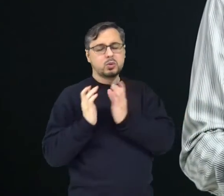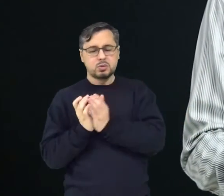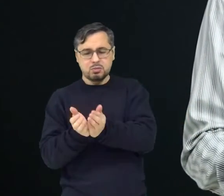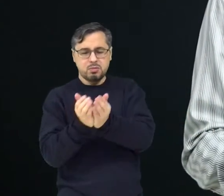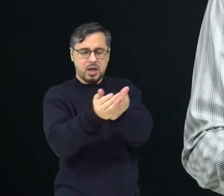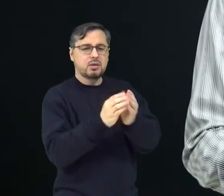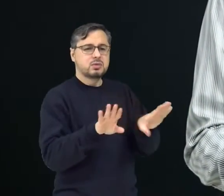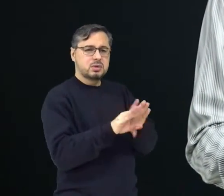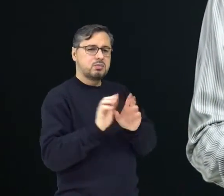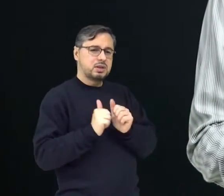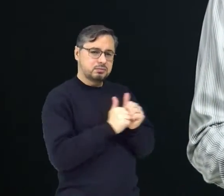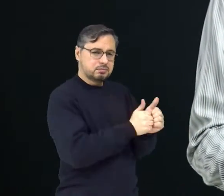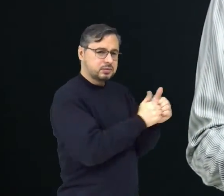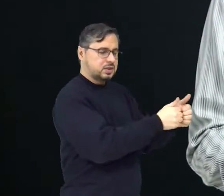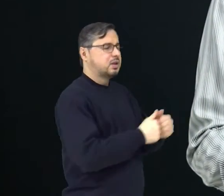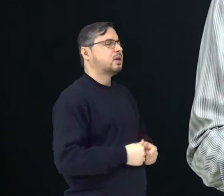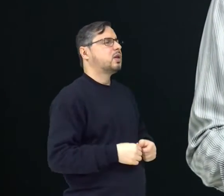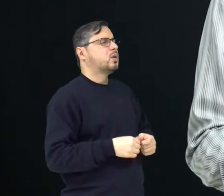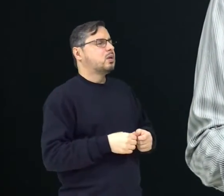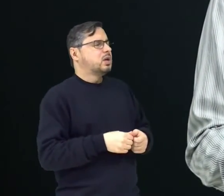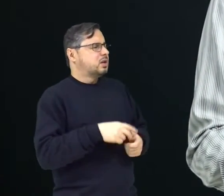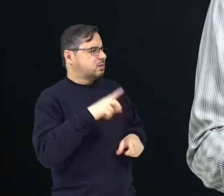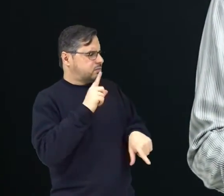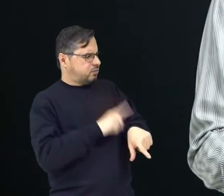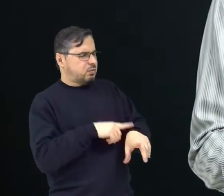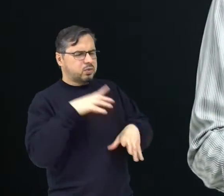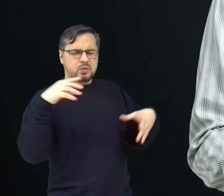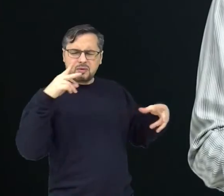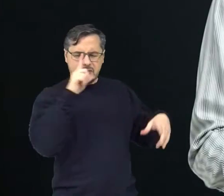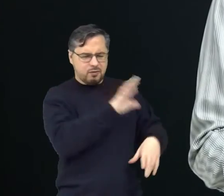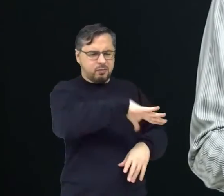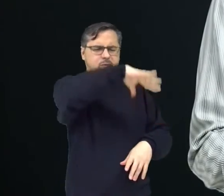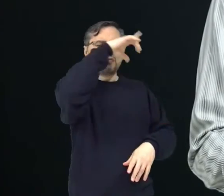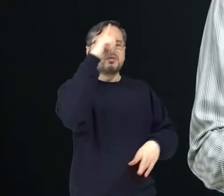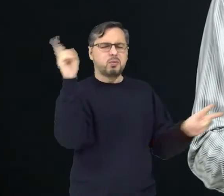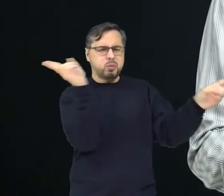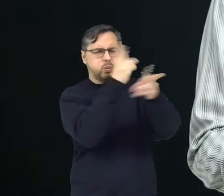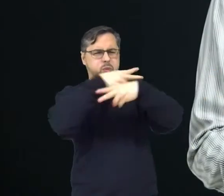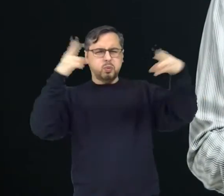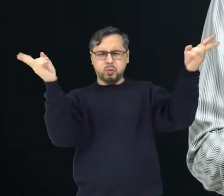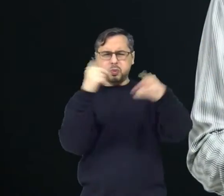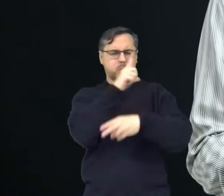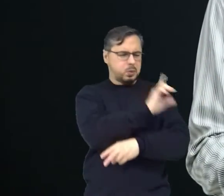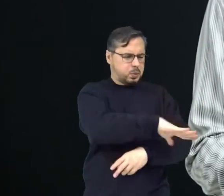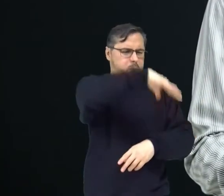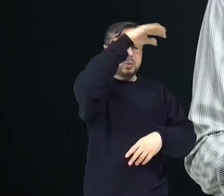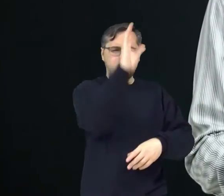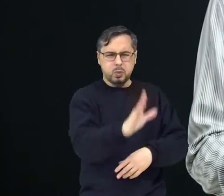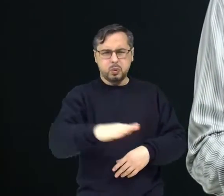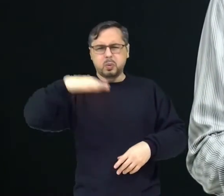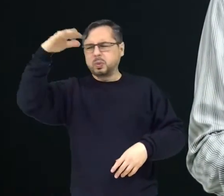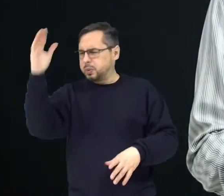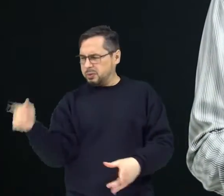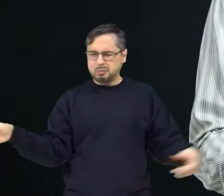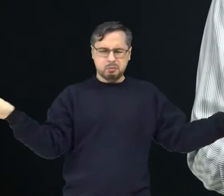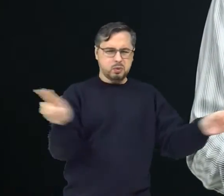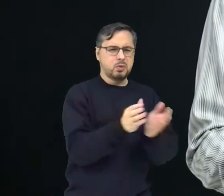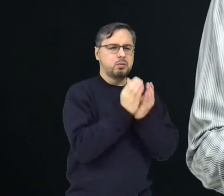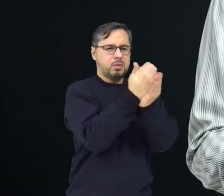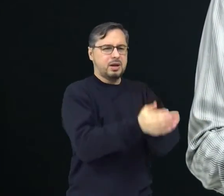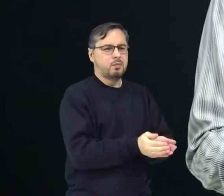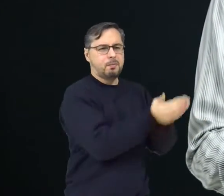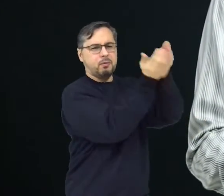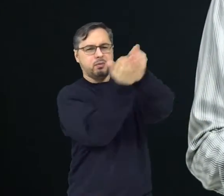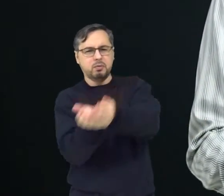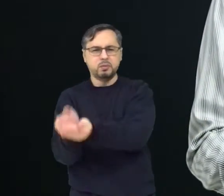Levantou-se então um grande vendaval, e as ondas arremessavam-se contra o barco, de modo que ele